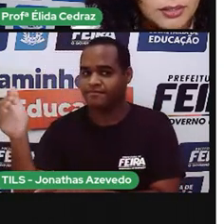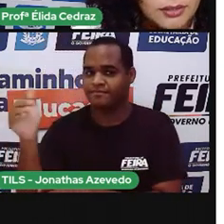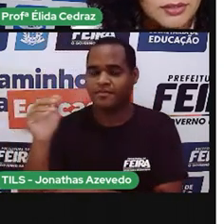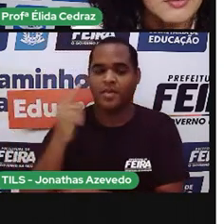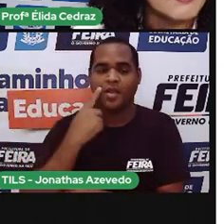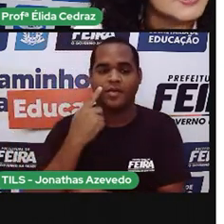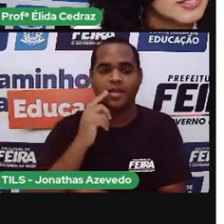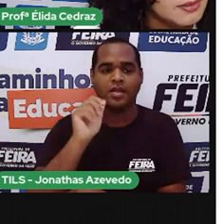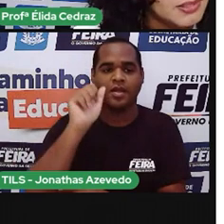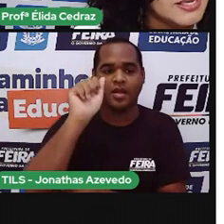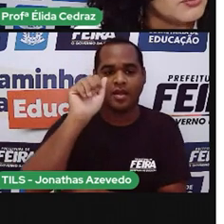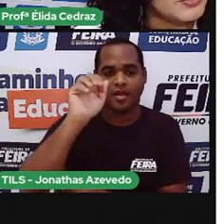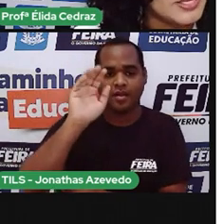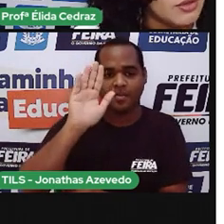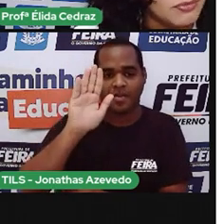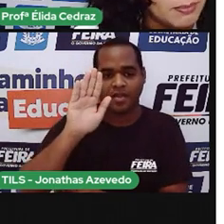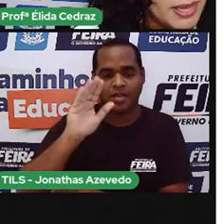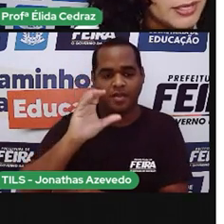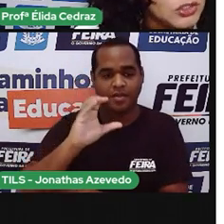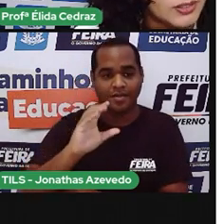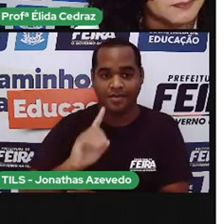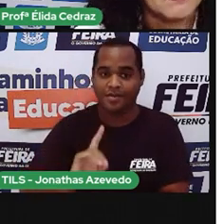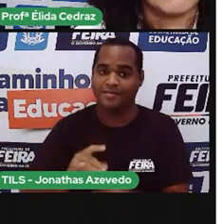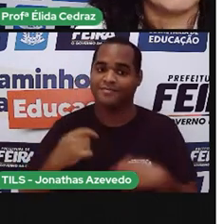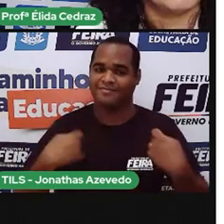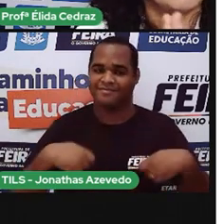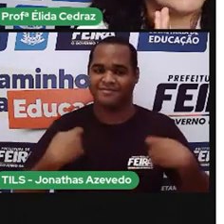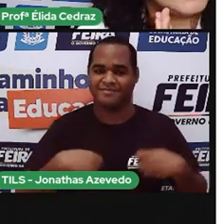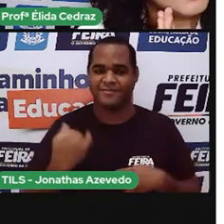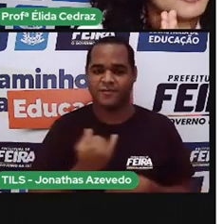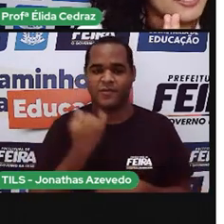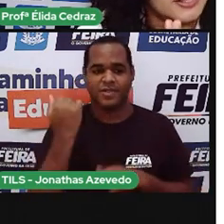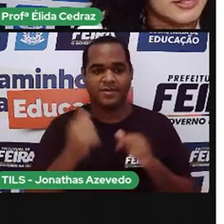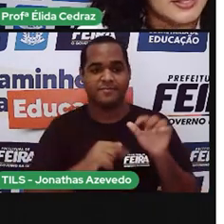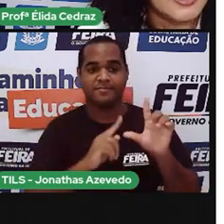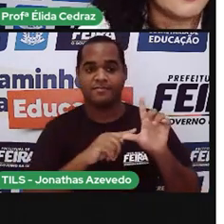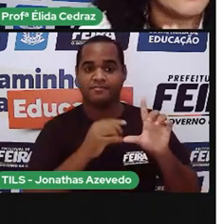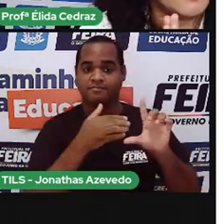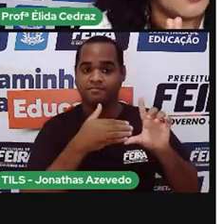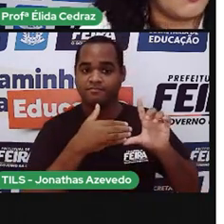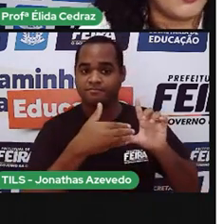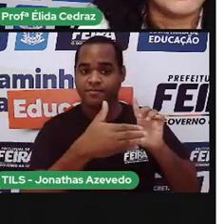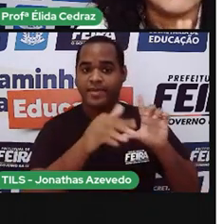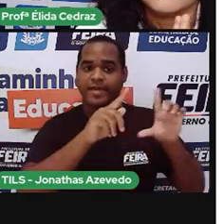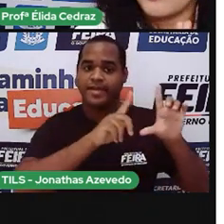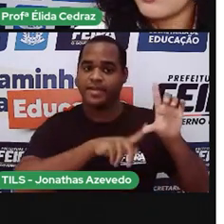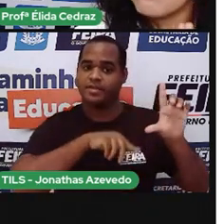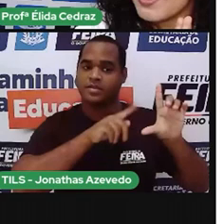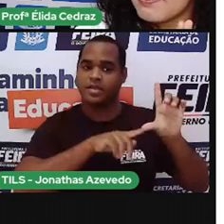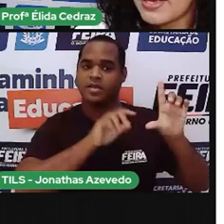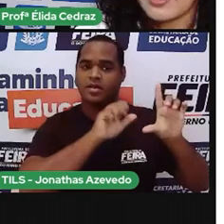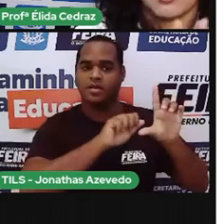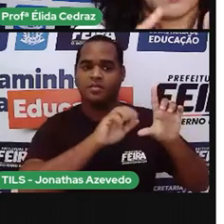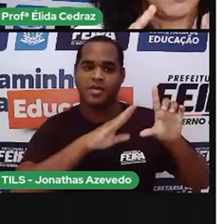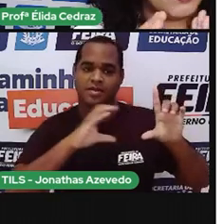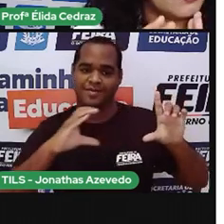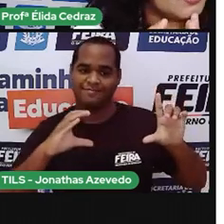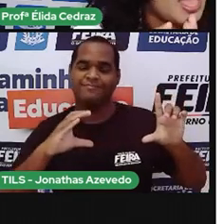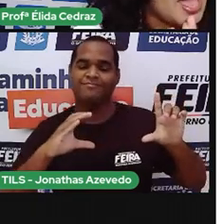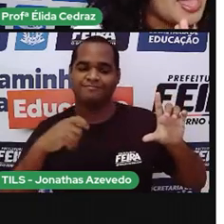alfabética. Você lembra da ordem alfabética? Tem que seguir a ordem do